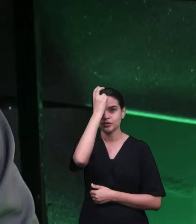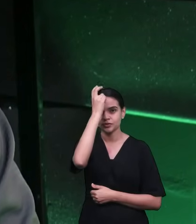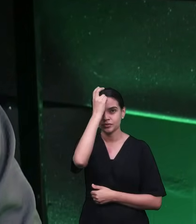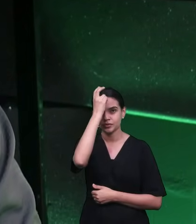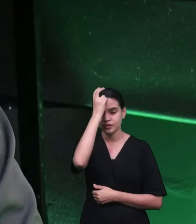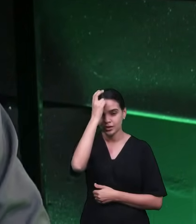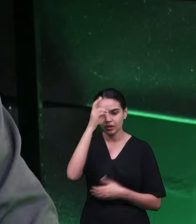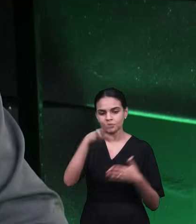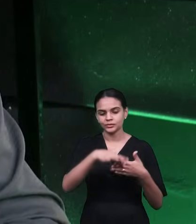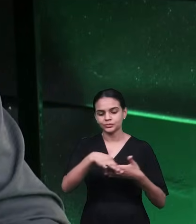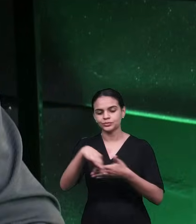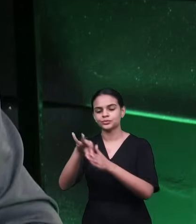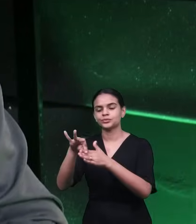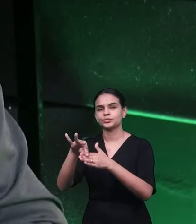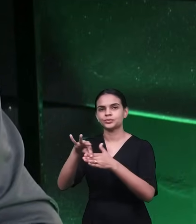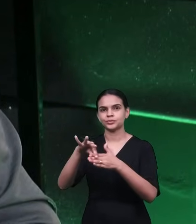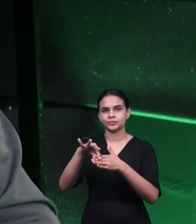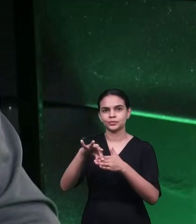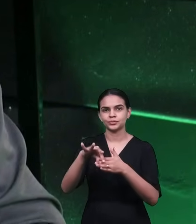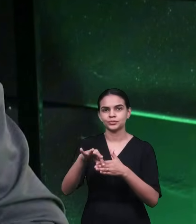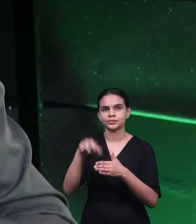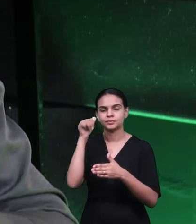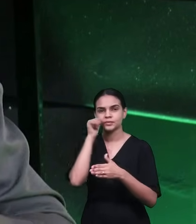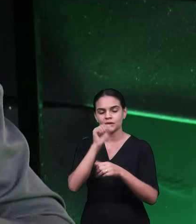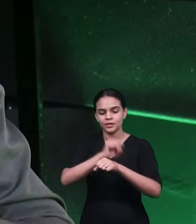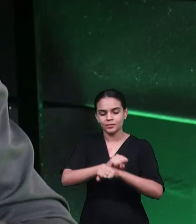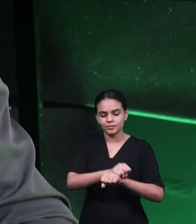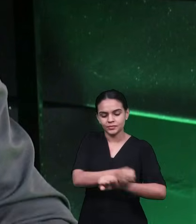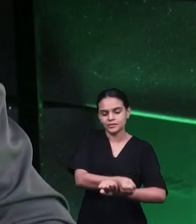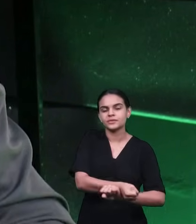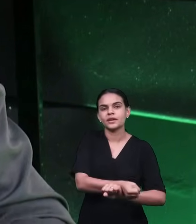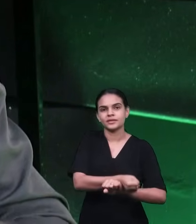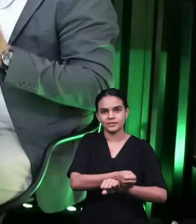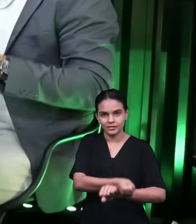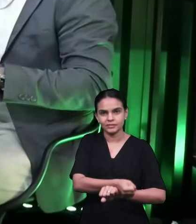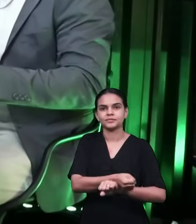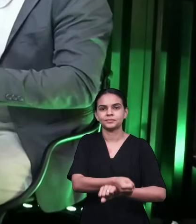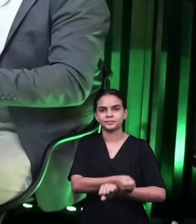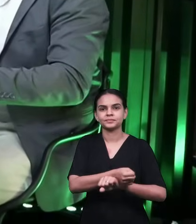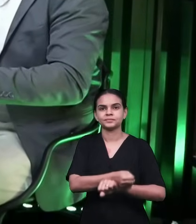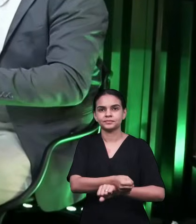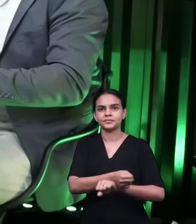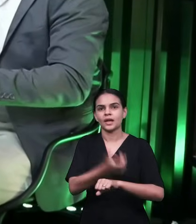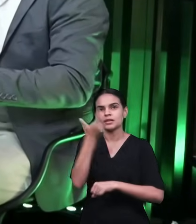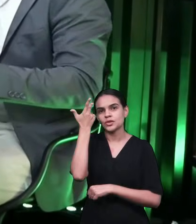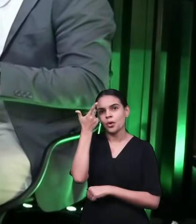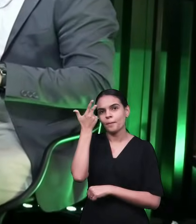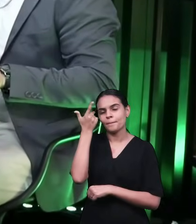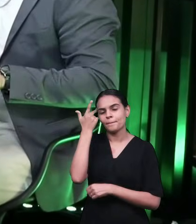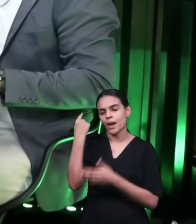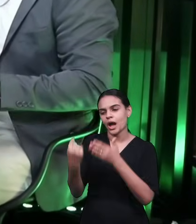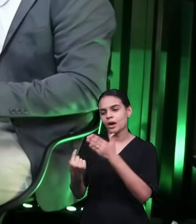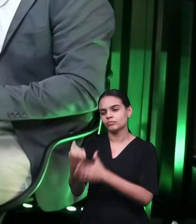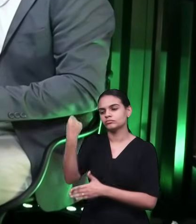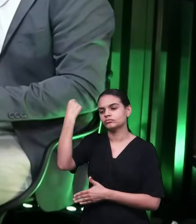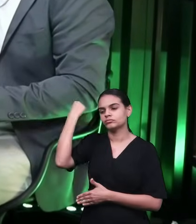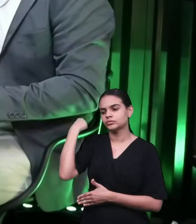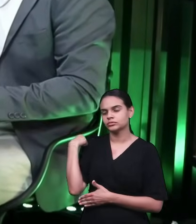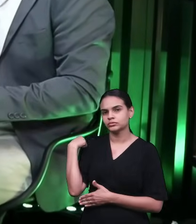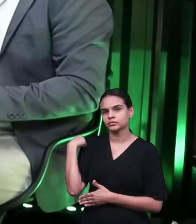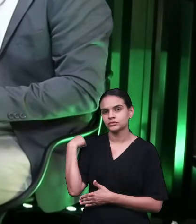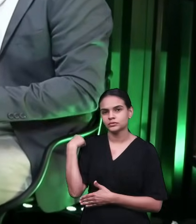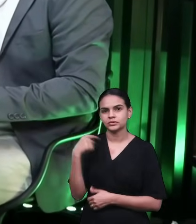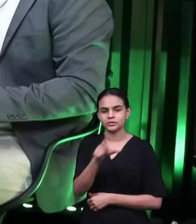né, a expressão escrava aqui, porque foi tomado ali, isso era muito natural naquele tempo, e ele